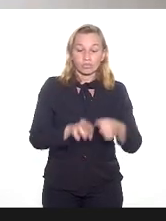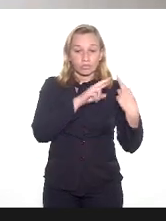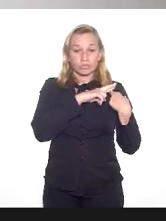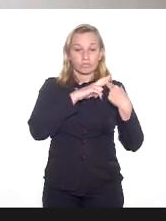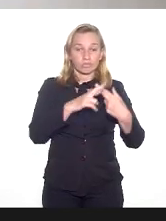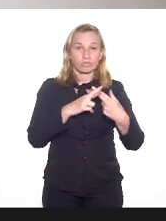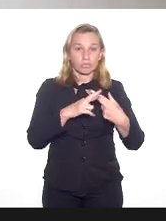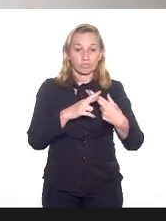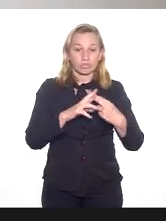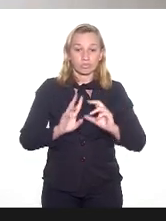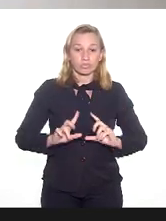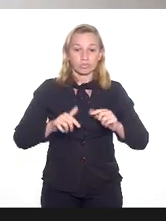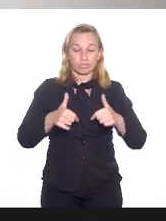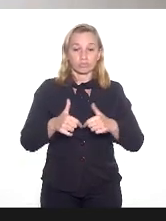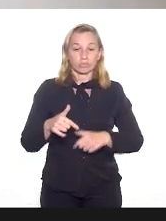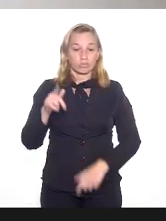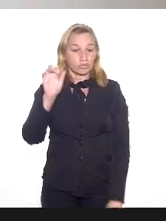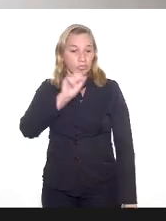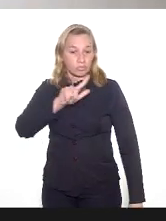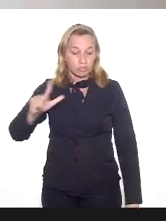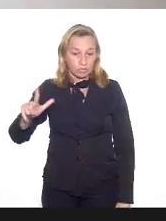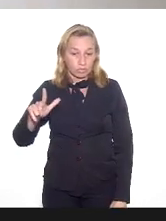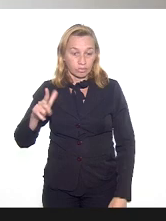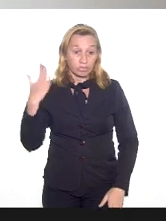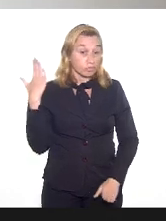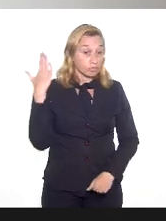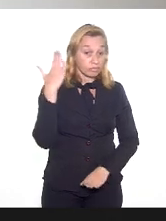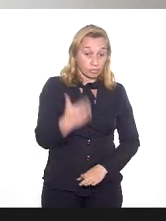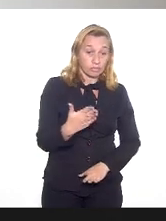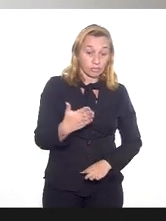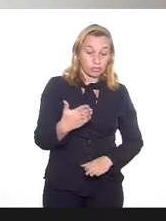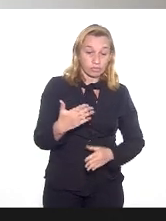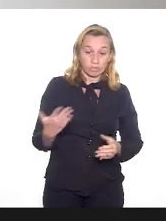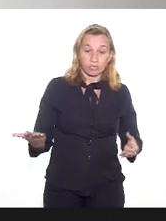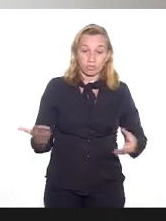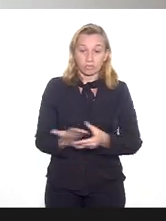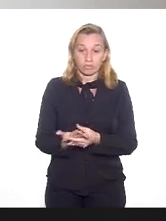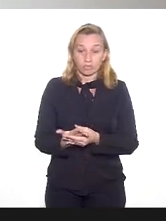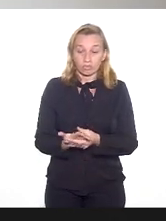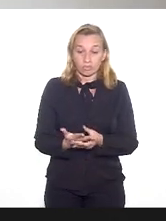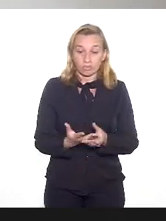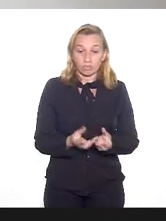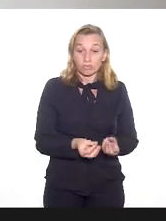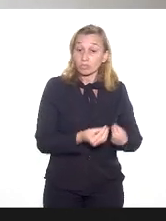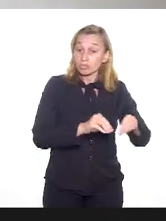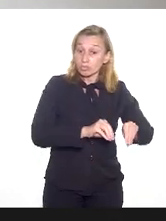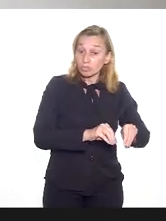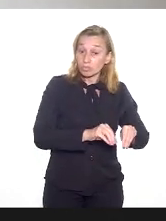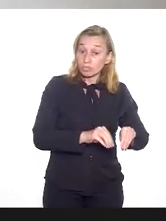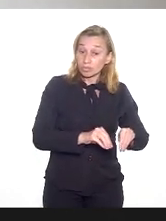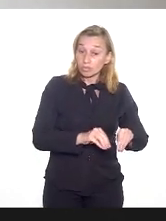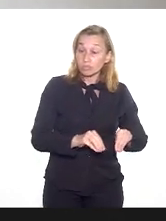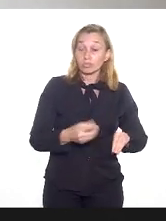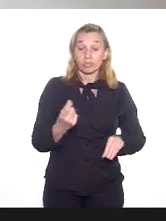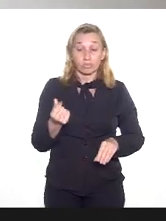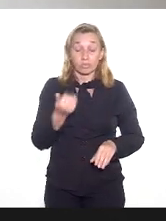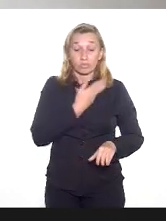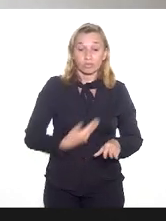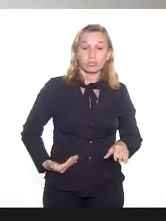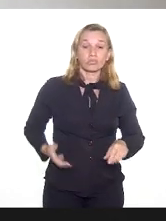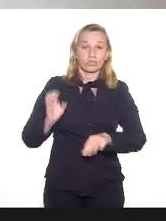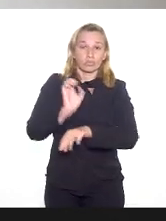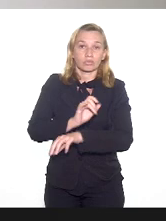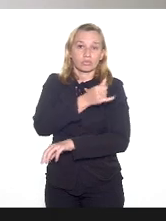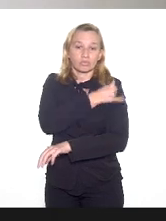legais pela operação Delaware, atuando diretamente em diversos processos que causaram e seguem causando prejuízo aos cofres públicos do Estado do Rio de